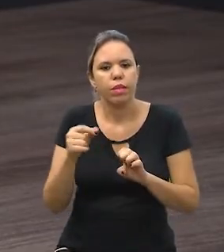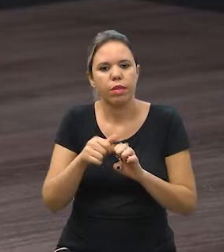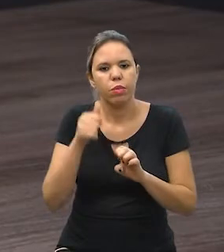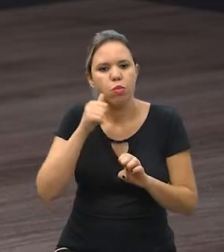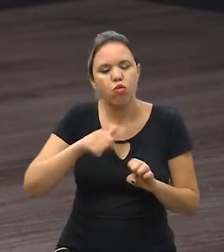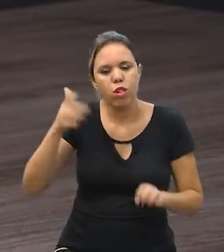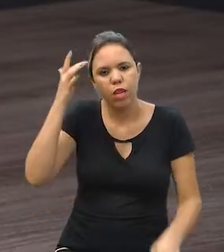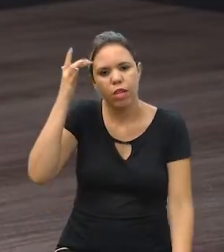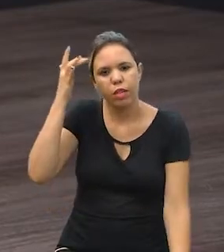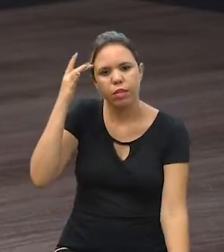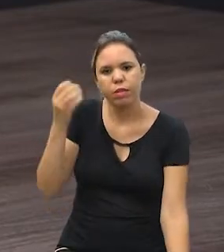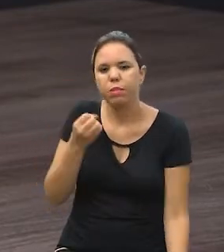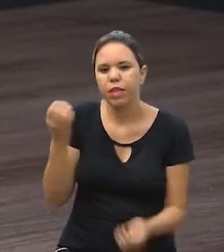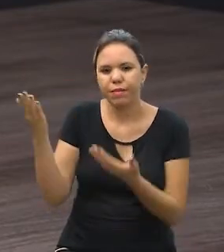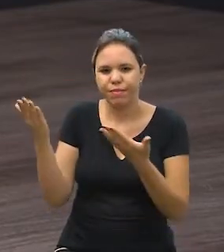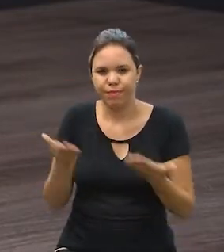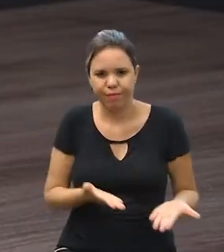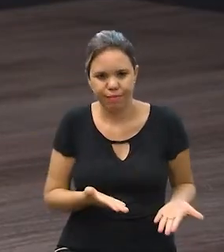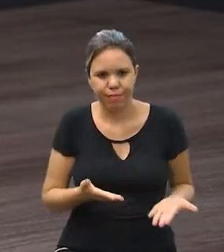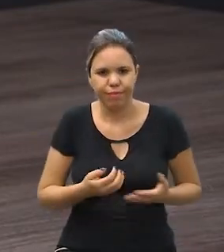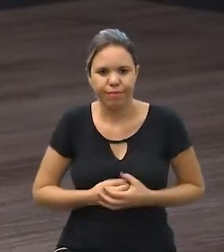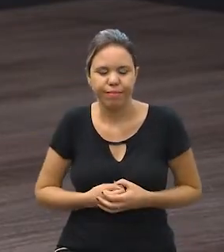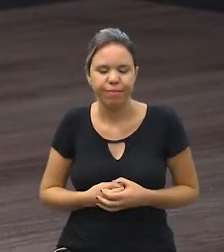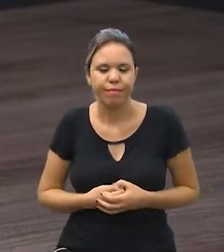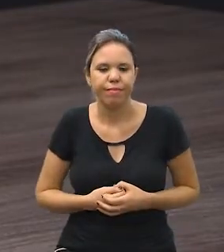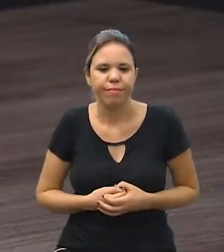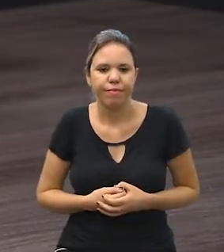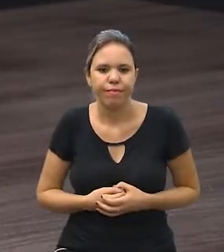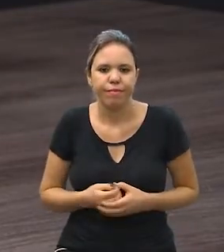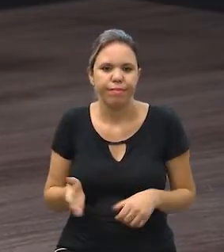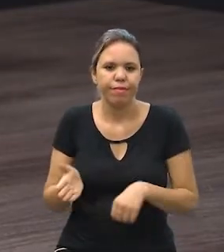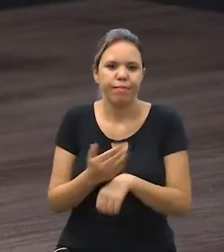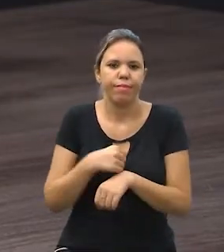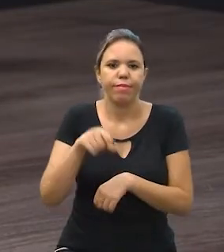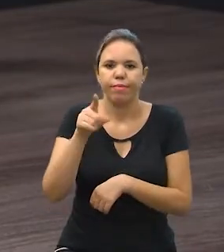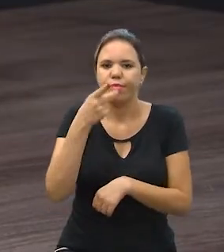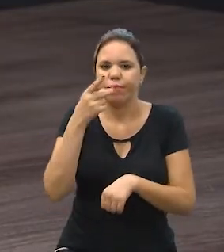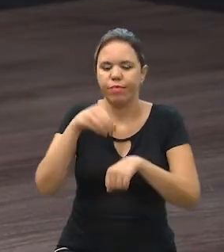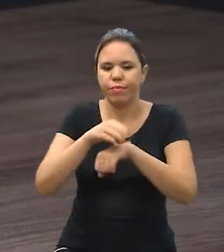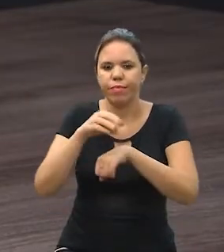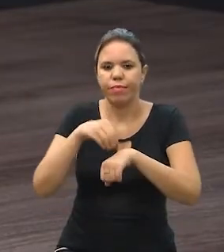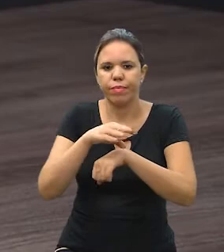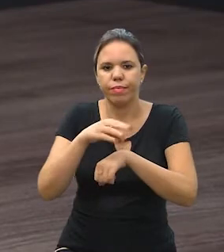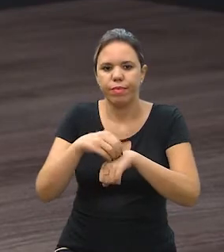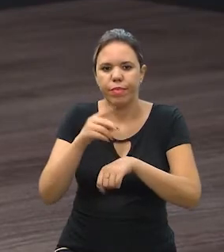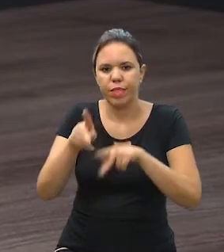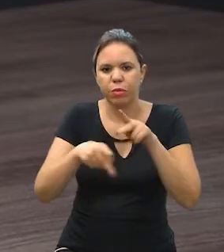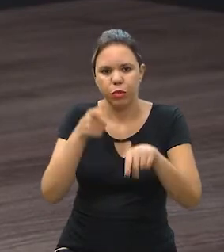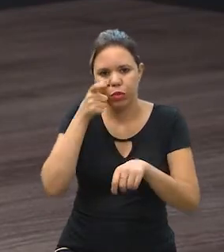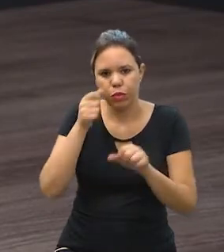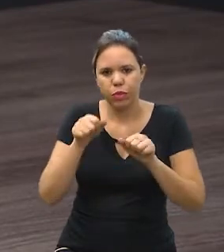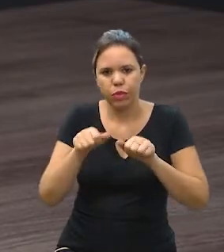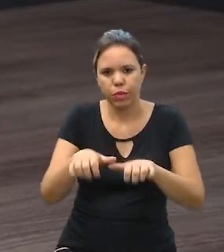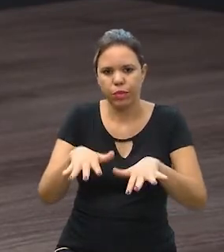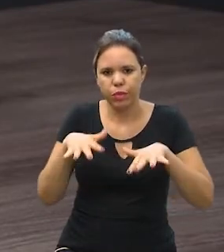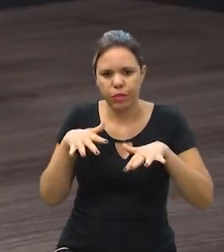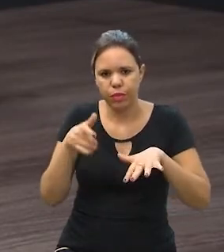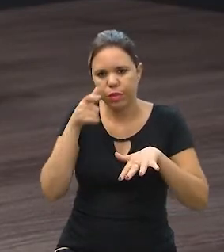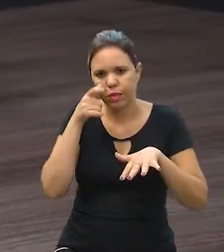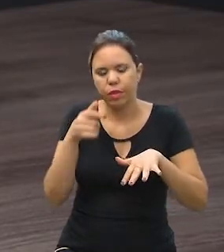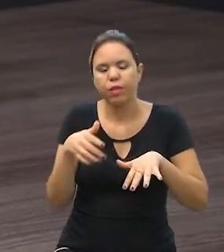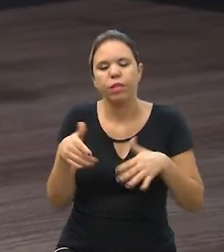Empreendedoras Maduras. Beth, seja bem-vinda. E antes de você dar dica para os nossos telespectadores, para as